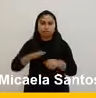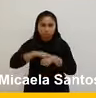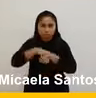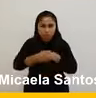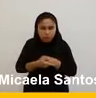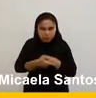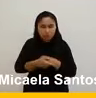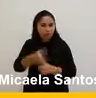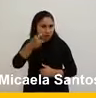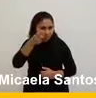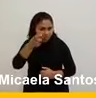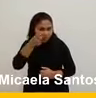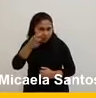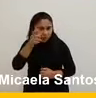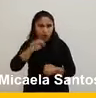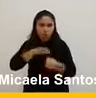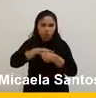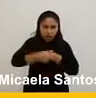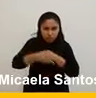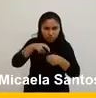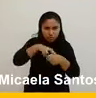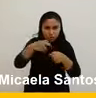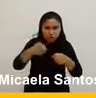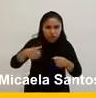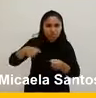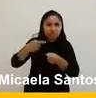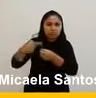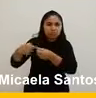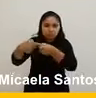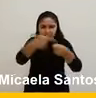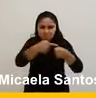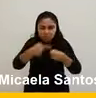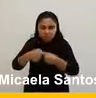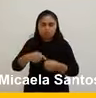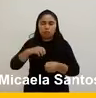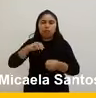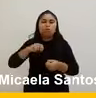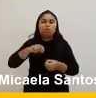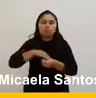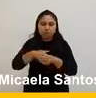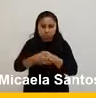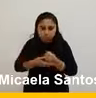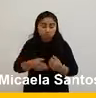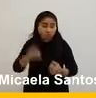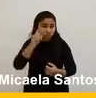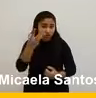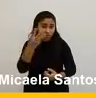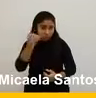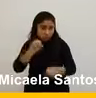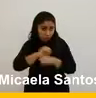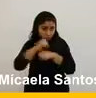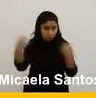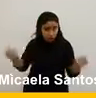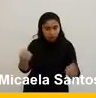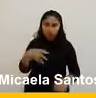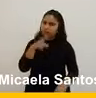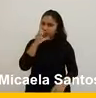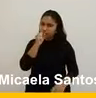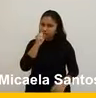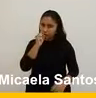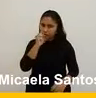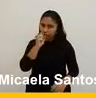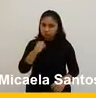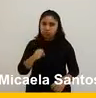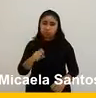Boa noite, internautas. Boa noite, São Roque Região. Hoje, 30 de maio de 2020, sábado,